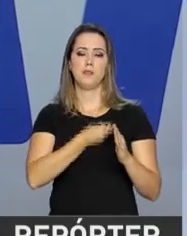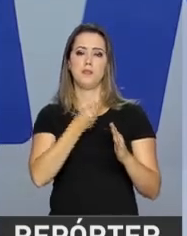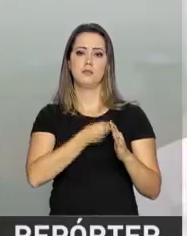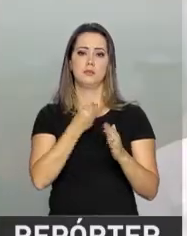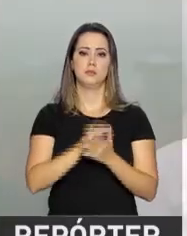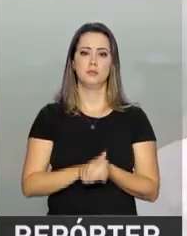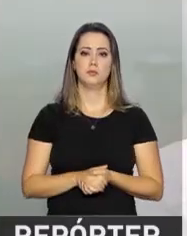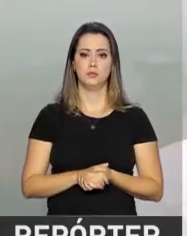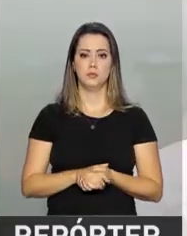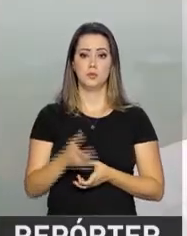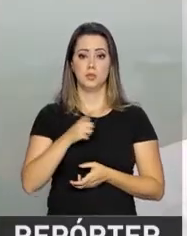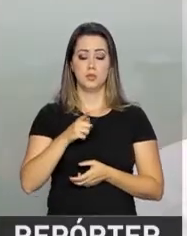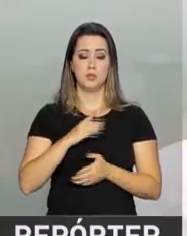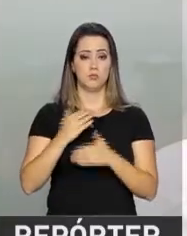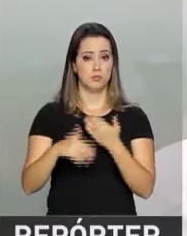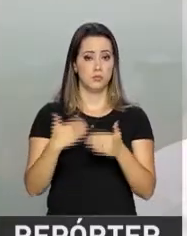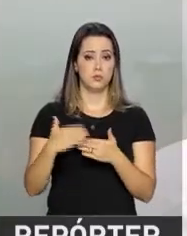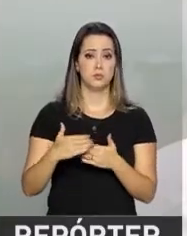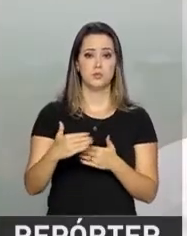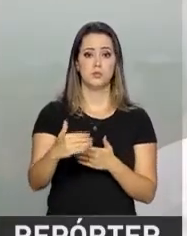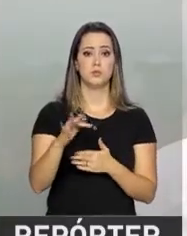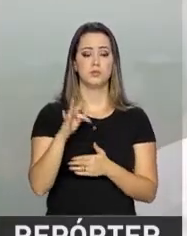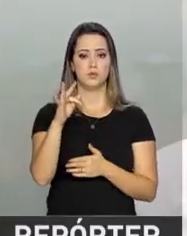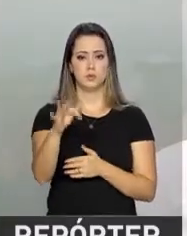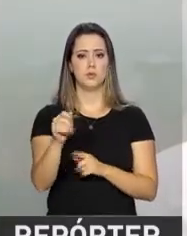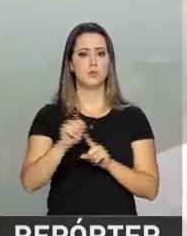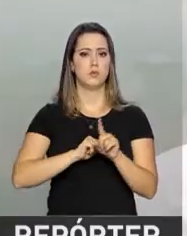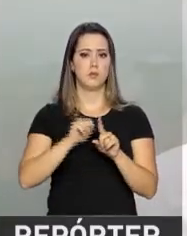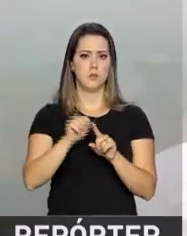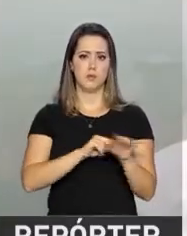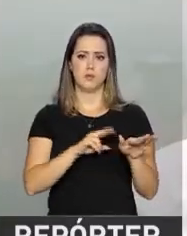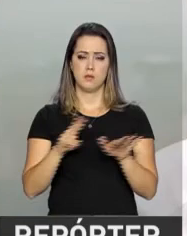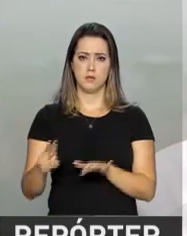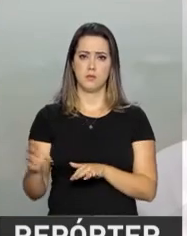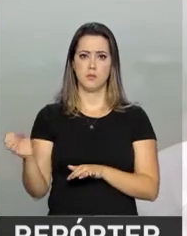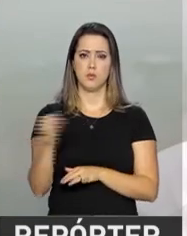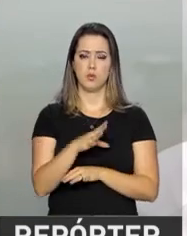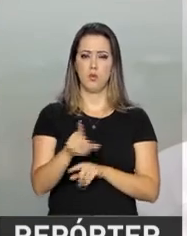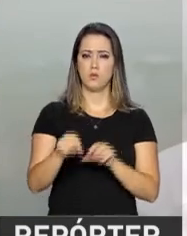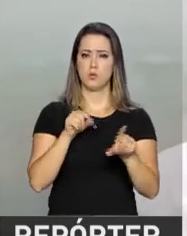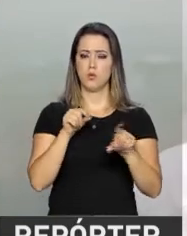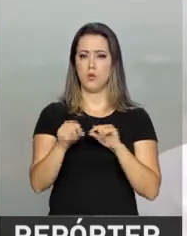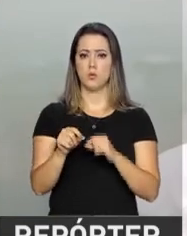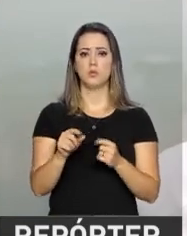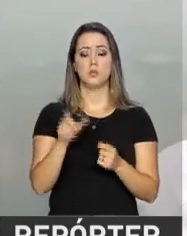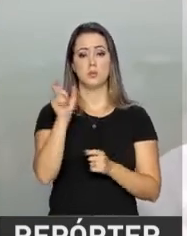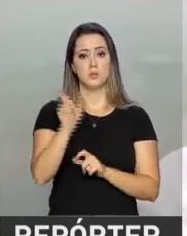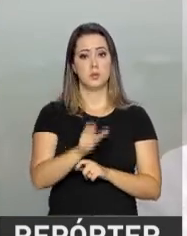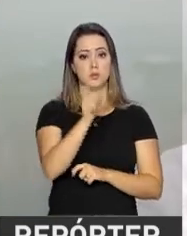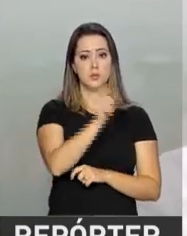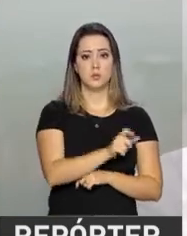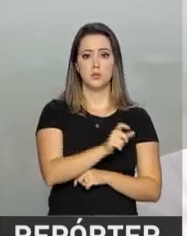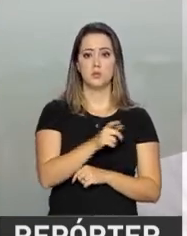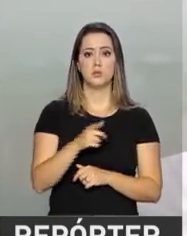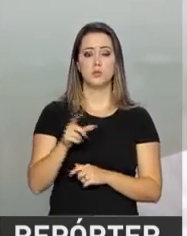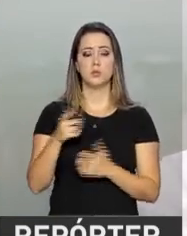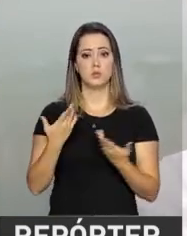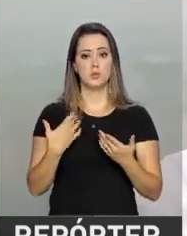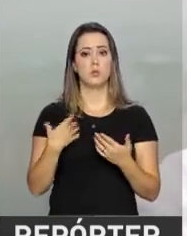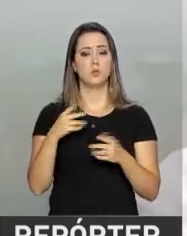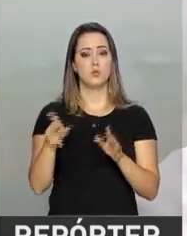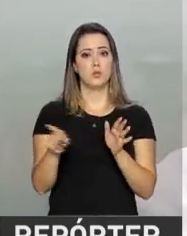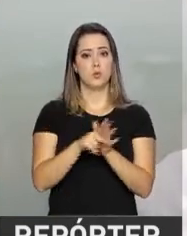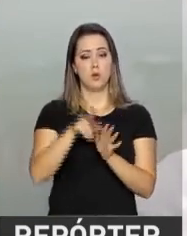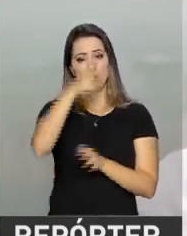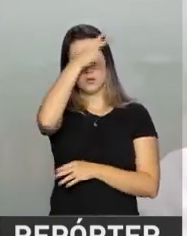Vida. Nós teremos nas próximas semanas a divulgação de uma nova seleção para que as prefeituras,